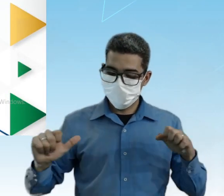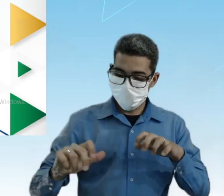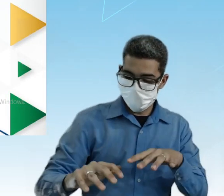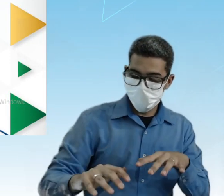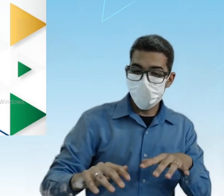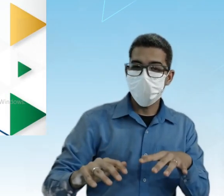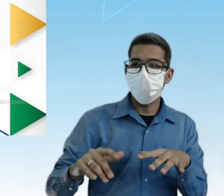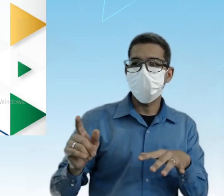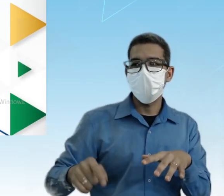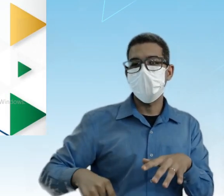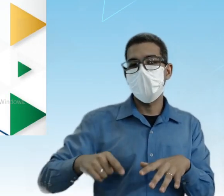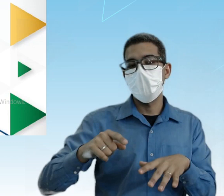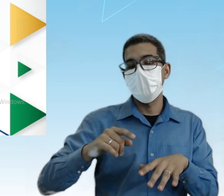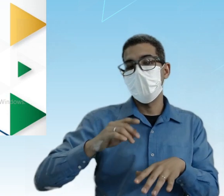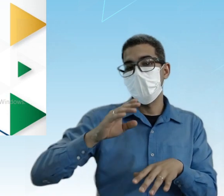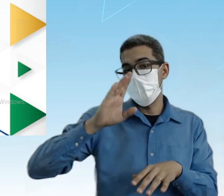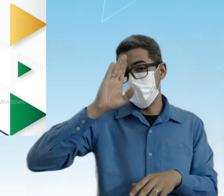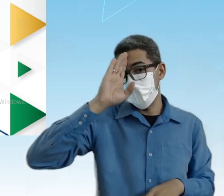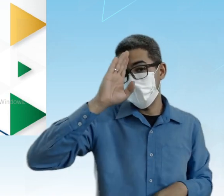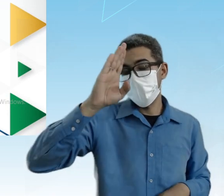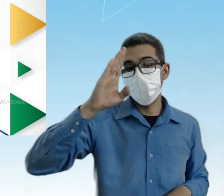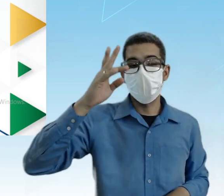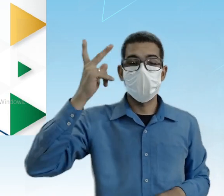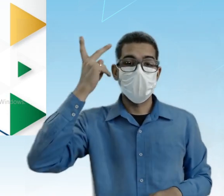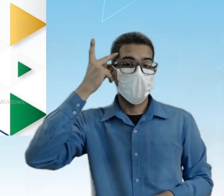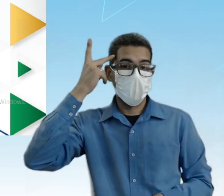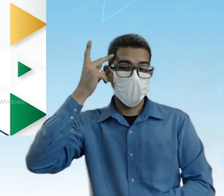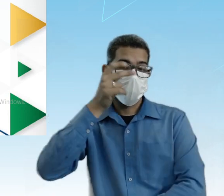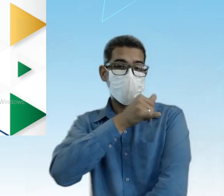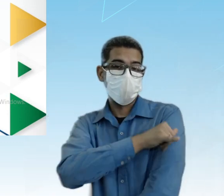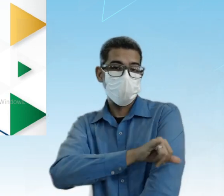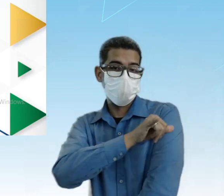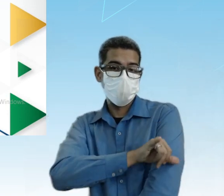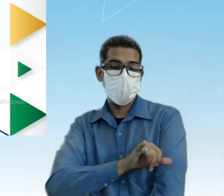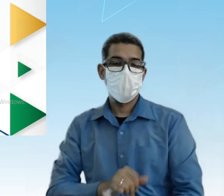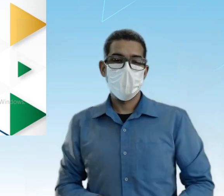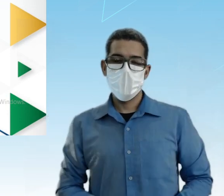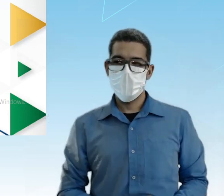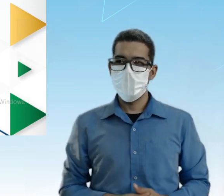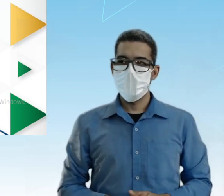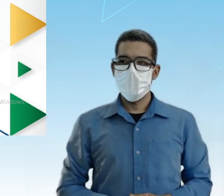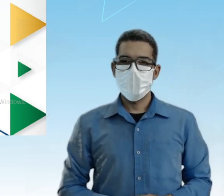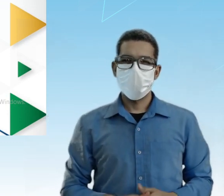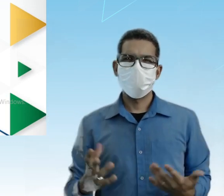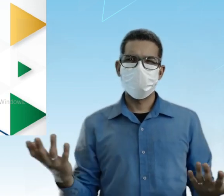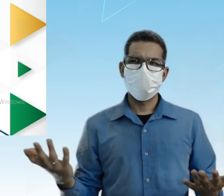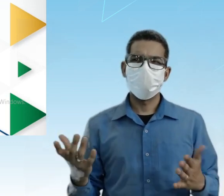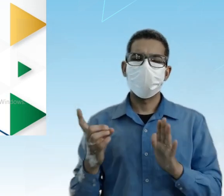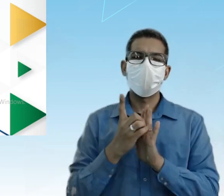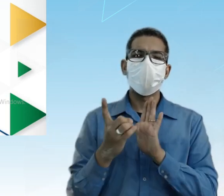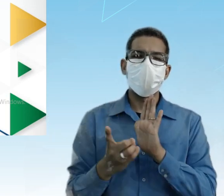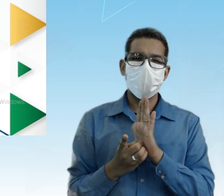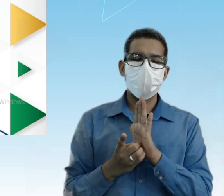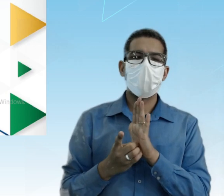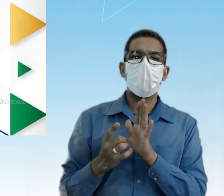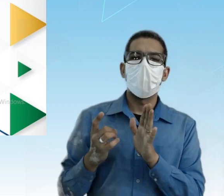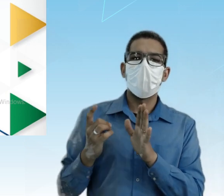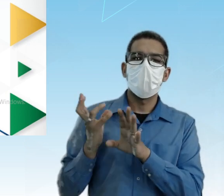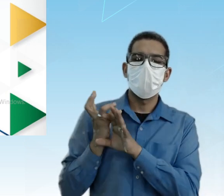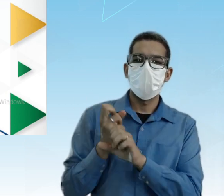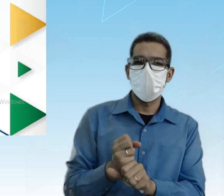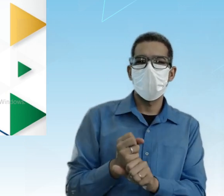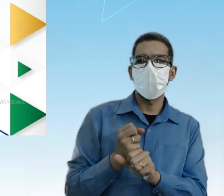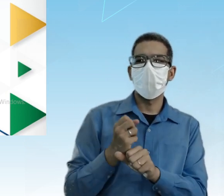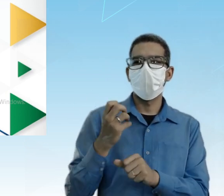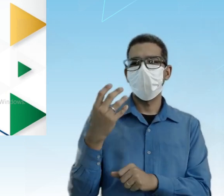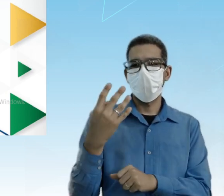com destaque para o estado de São Paulo e Rio de Janeiro. Há mais ou menos 4 décadas, o Sudeste caracteriza como um tal, gente.